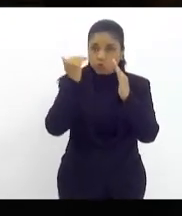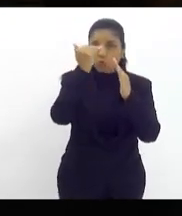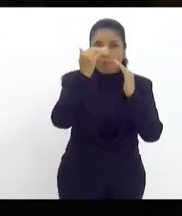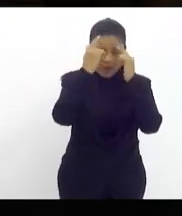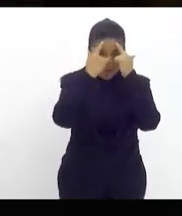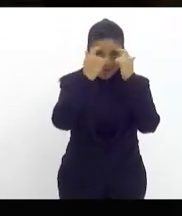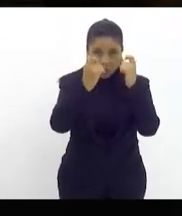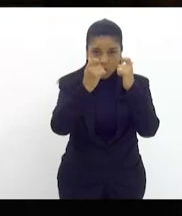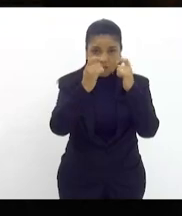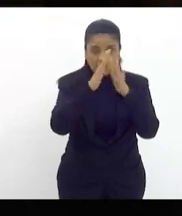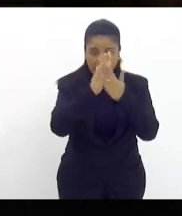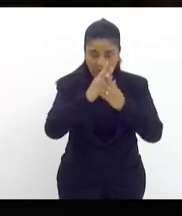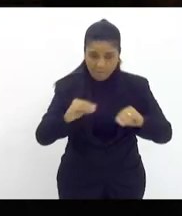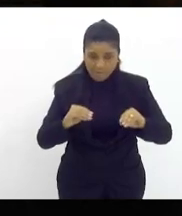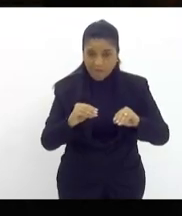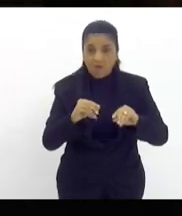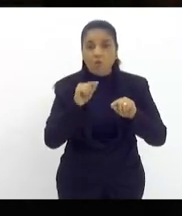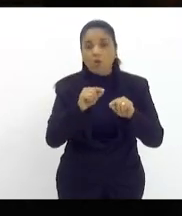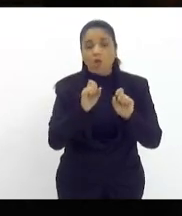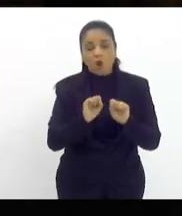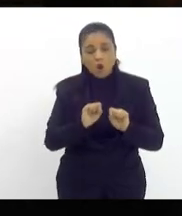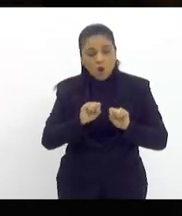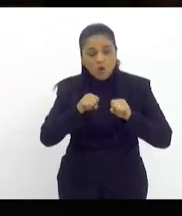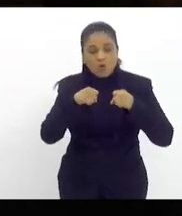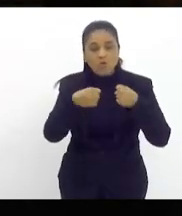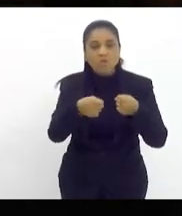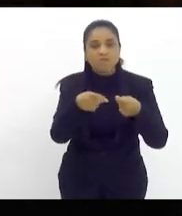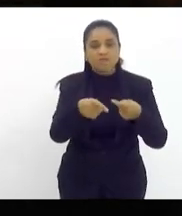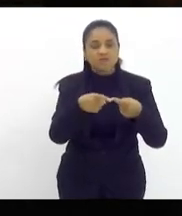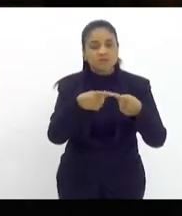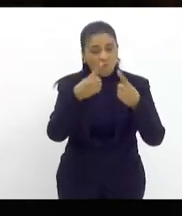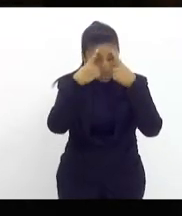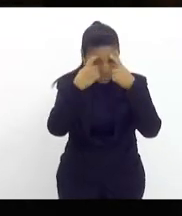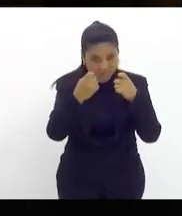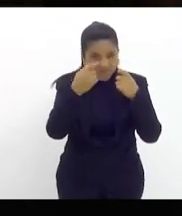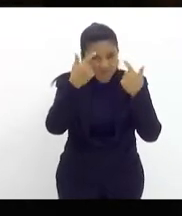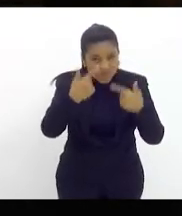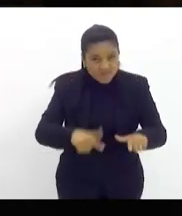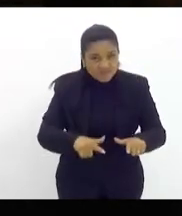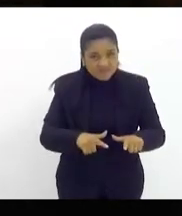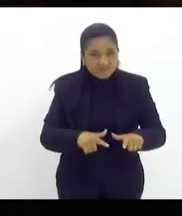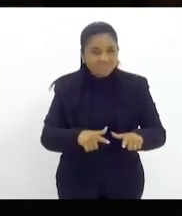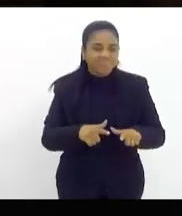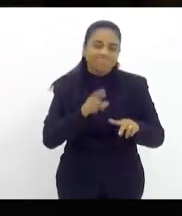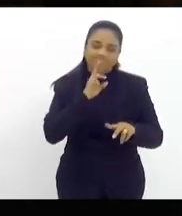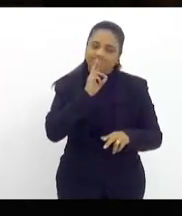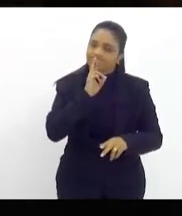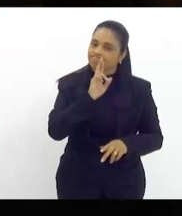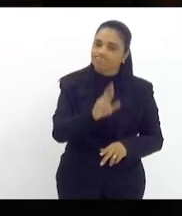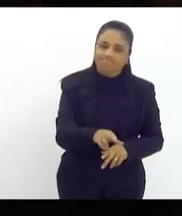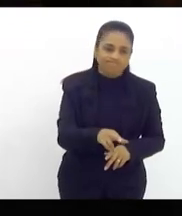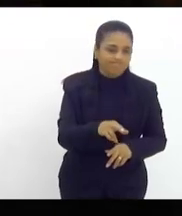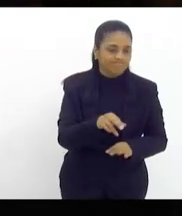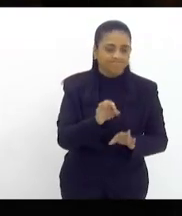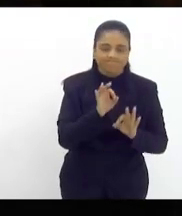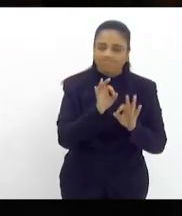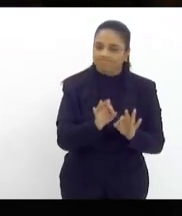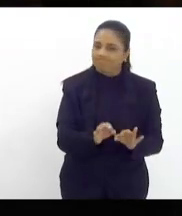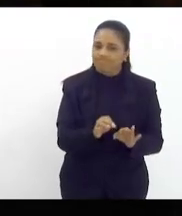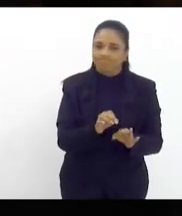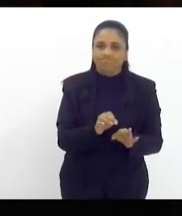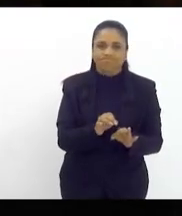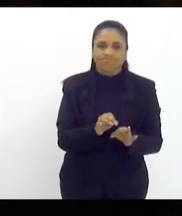essa violência combatida com mais violência não trará resultados concretos para a nossa sociedade